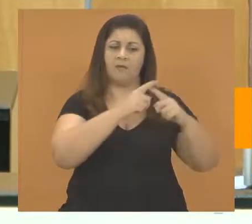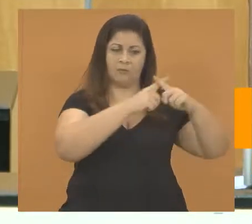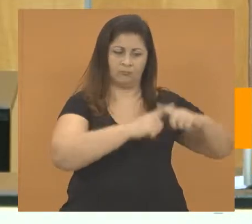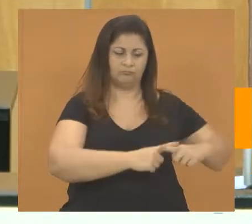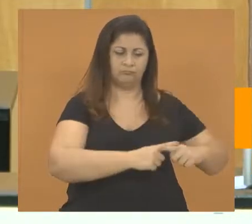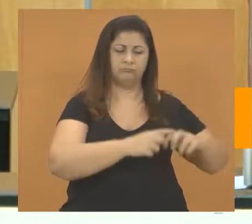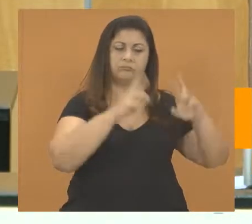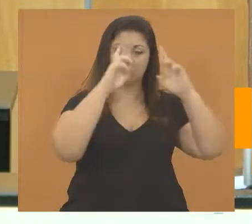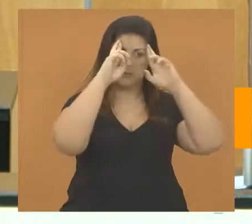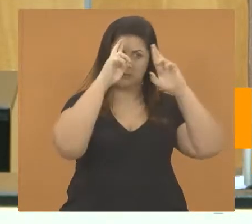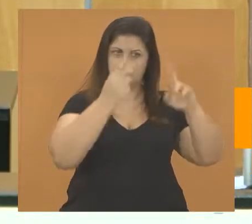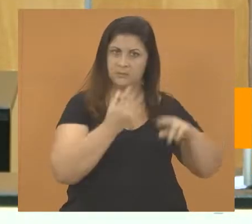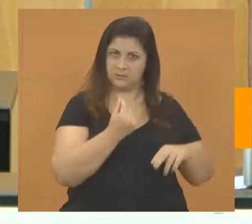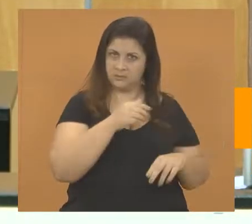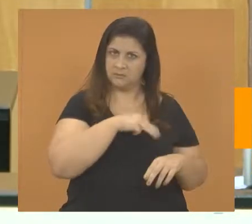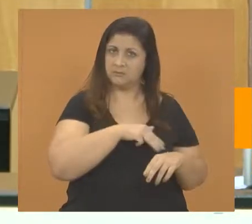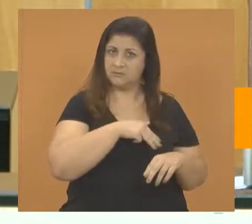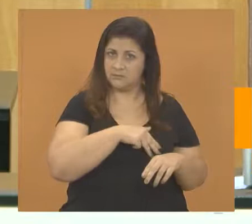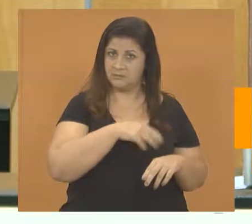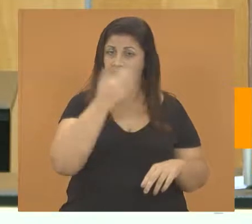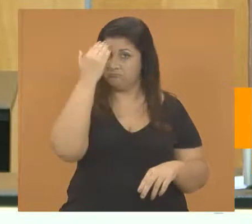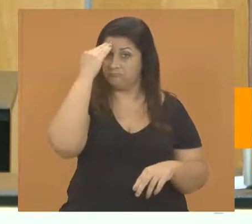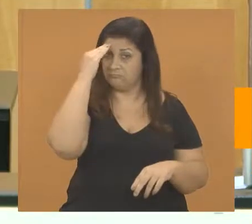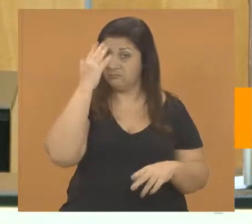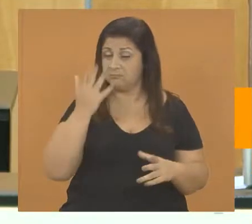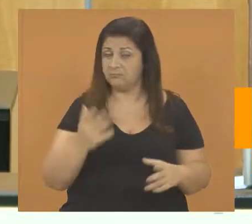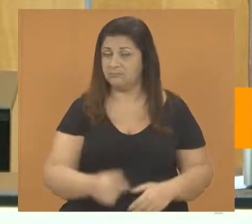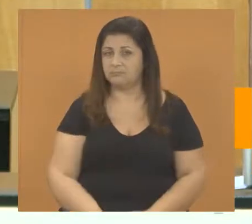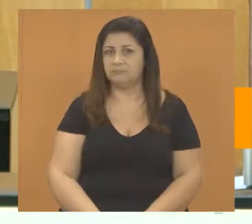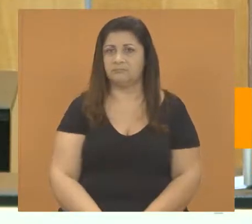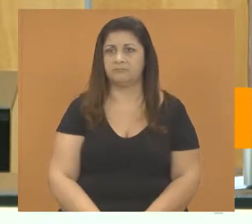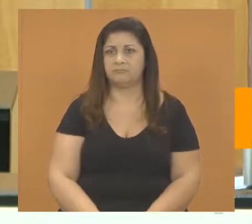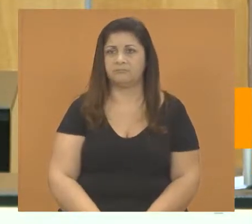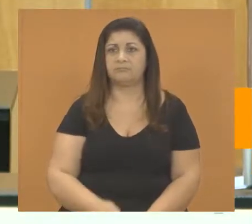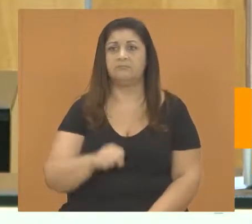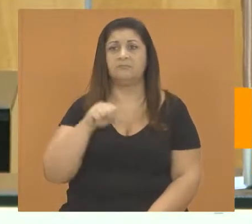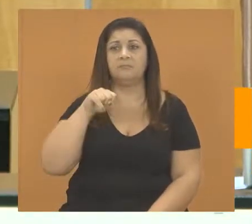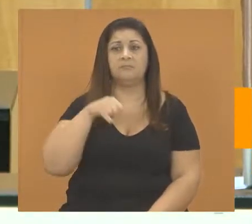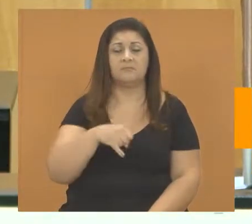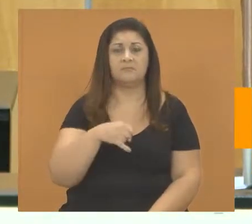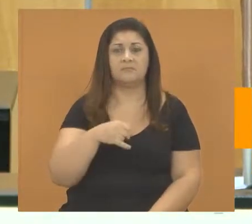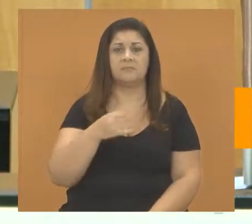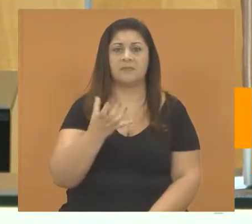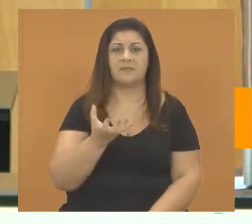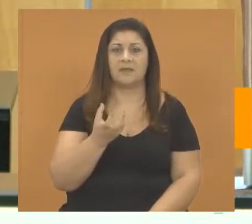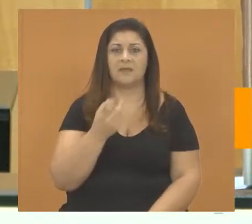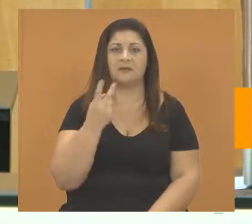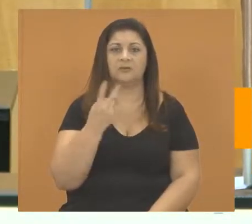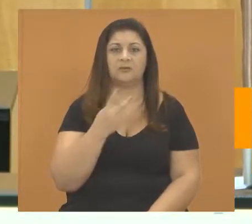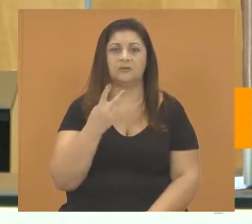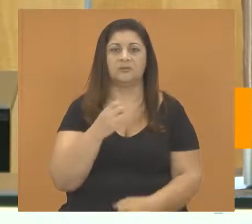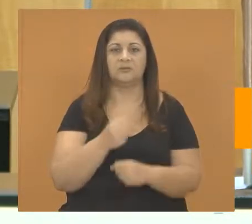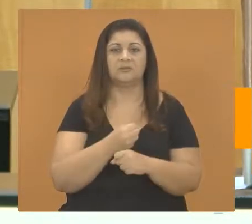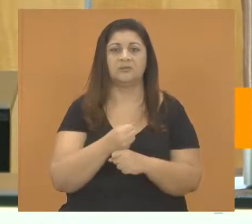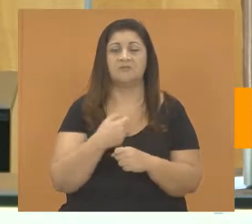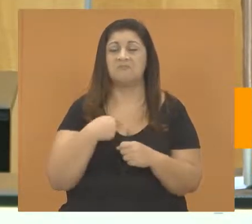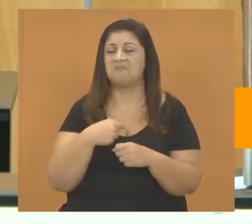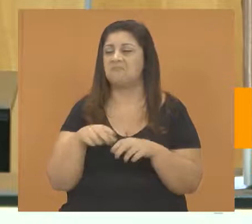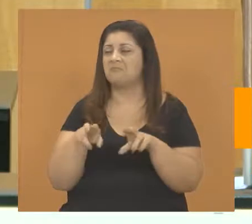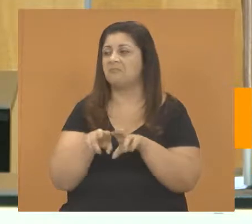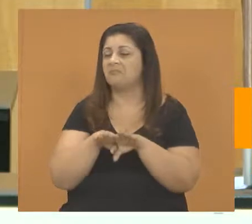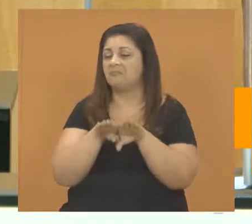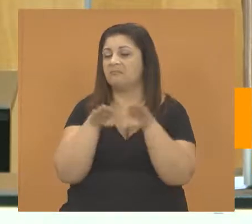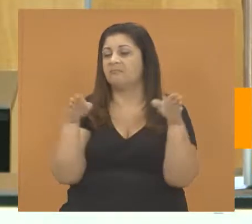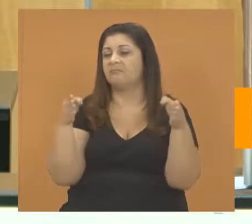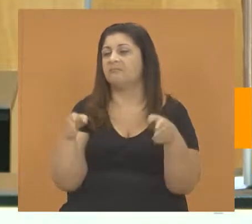salário vai entender o que estou falando se eu quisesse ficar dois anos e meio encostado atrás de uma mesa